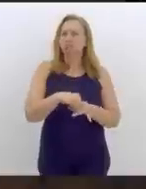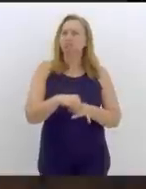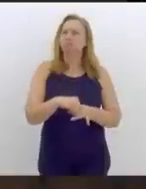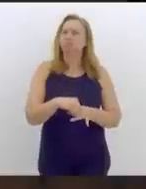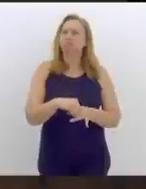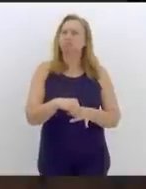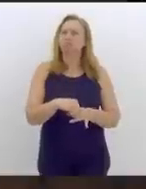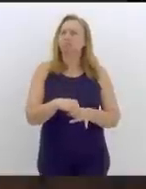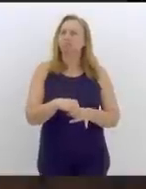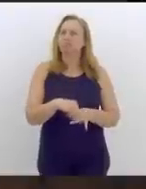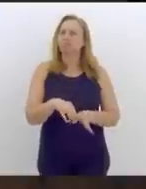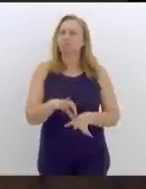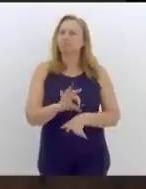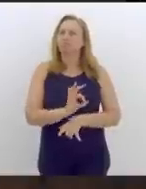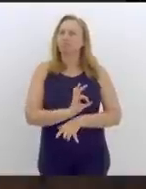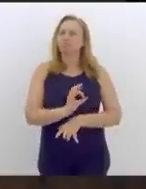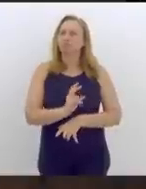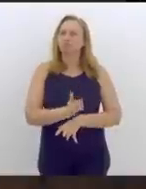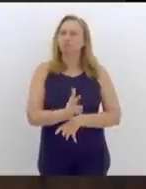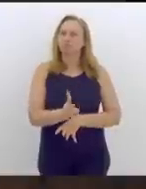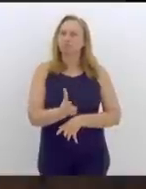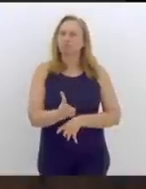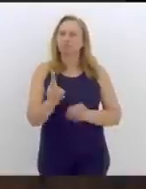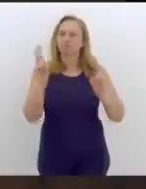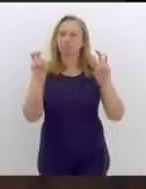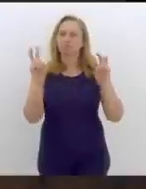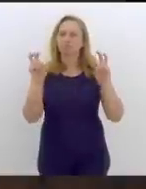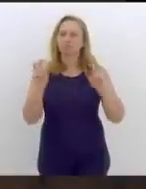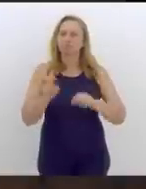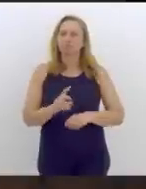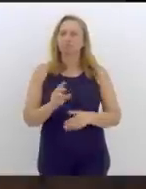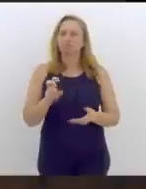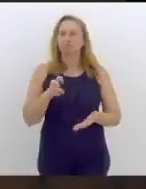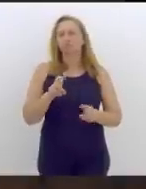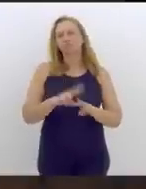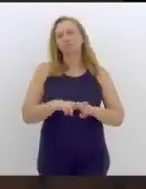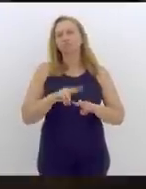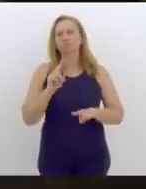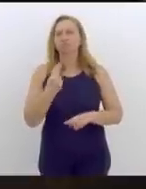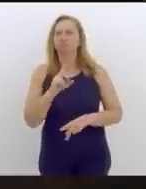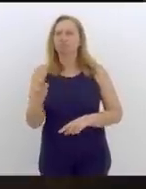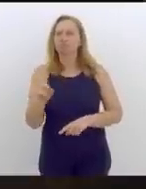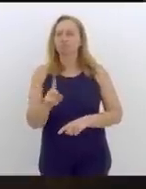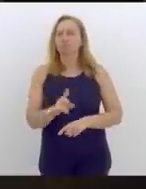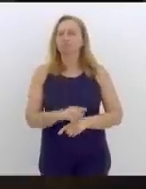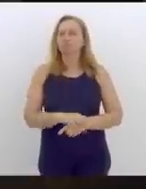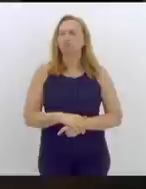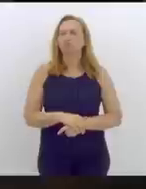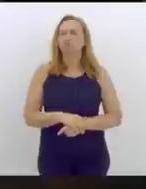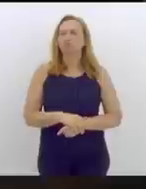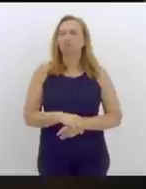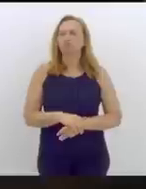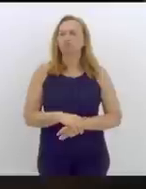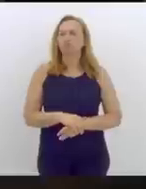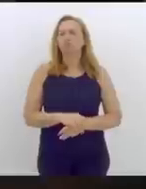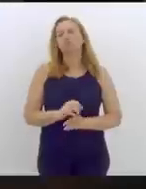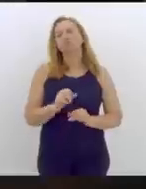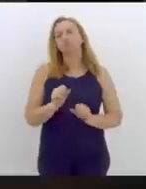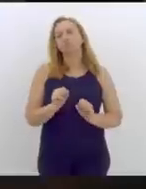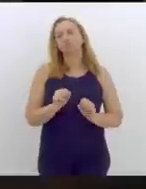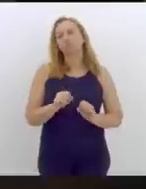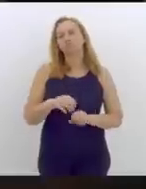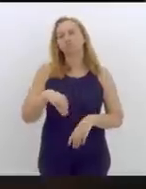do policial ainda continuar com essa questão do da prisão ou não bem pelo isso quem pode responder